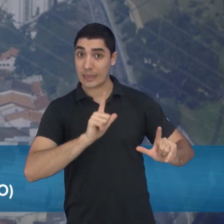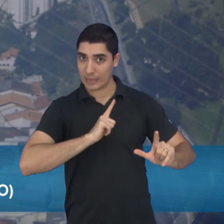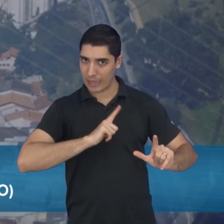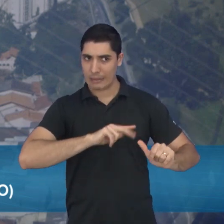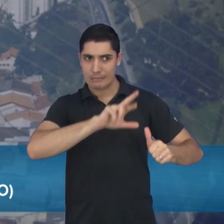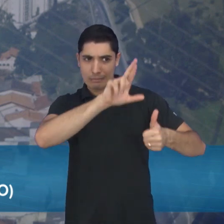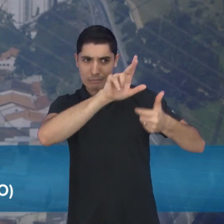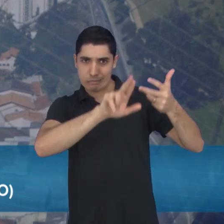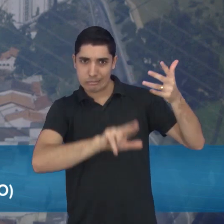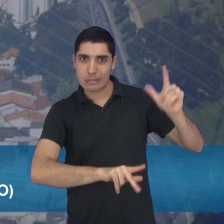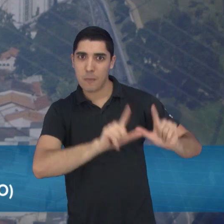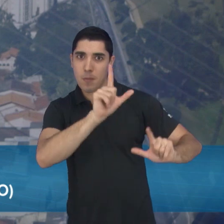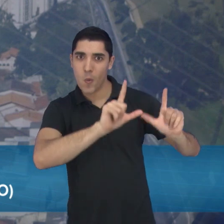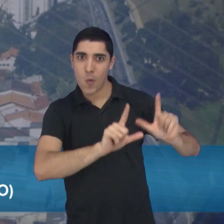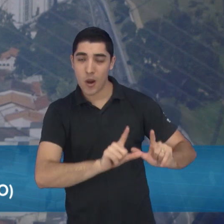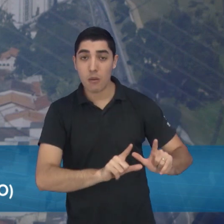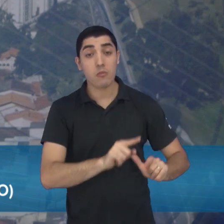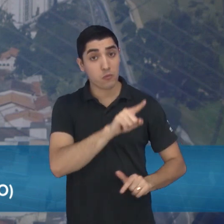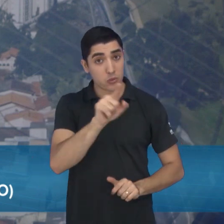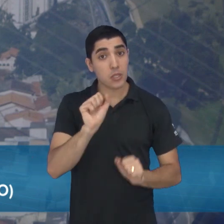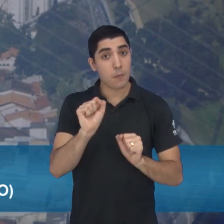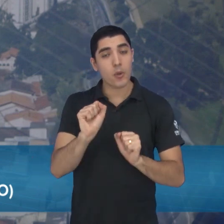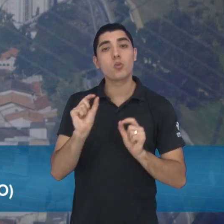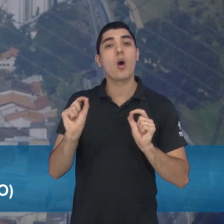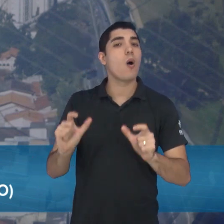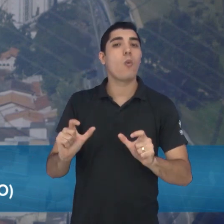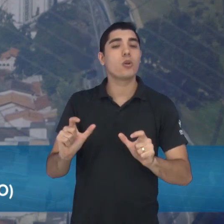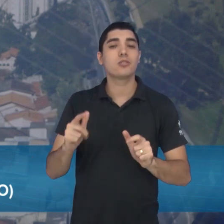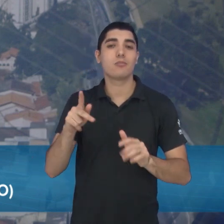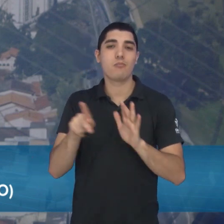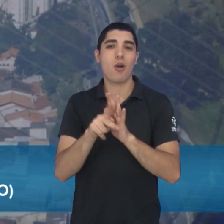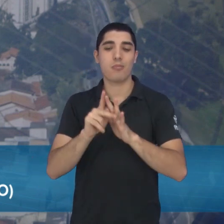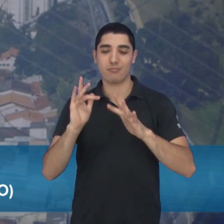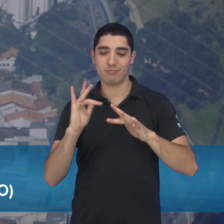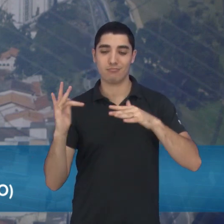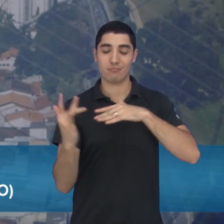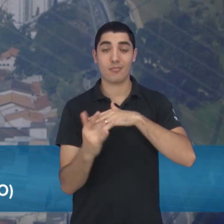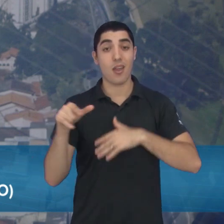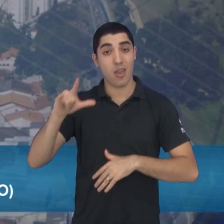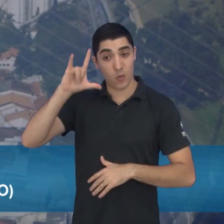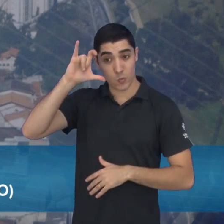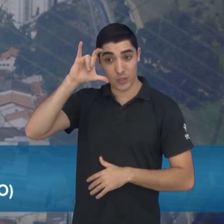bem variada, por sinal, vocês podem nos acompanhar também pelo Instagram,